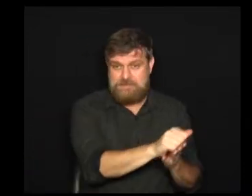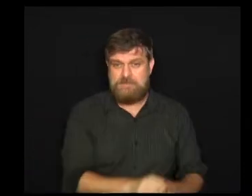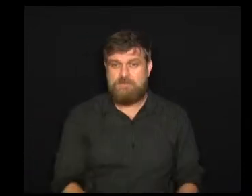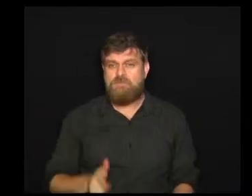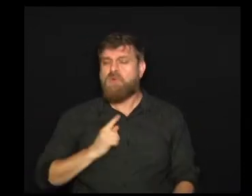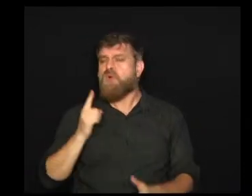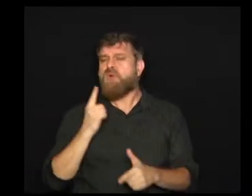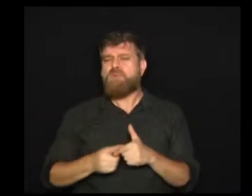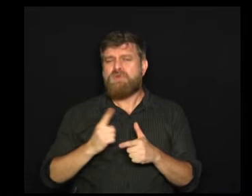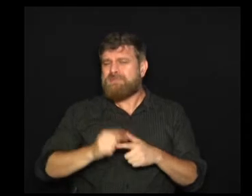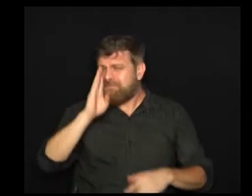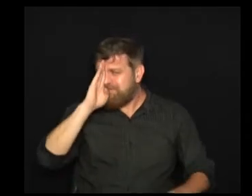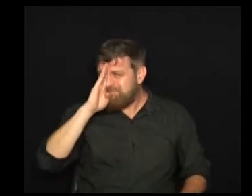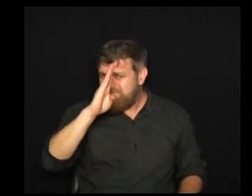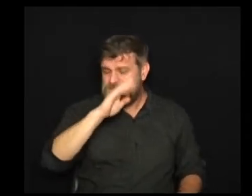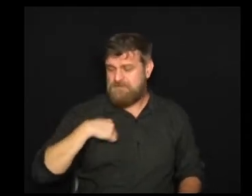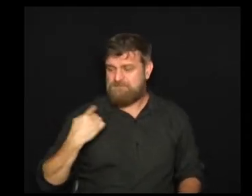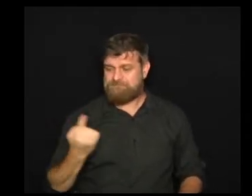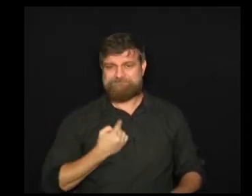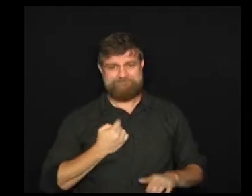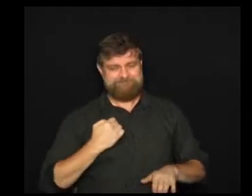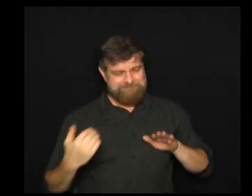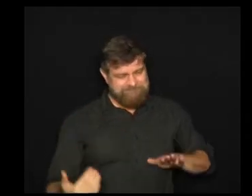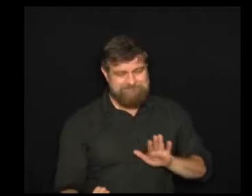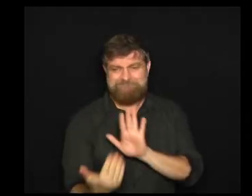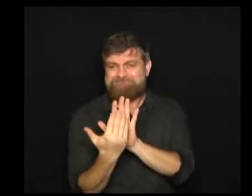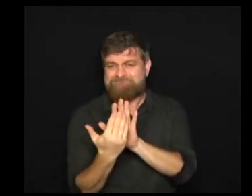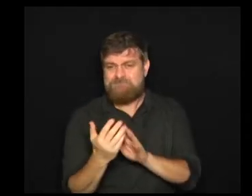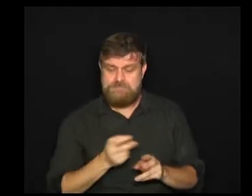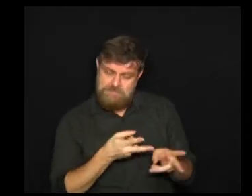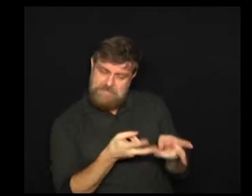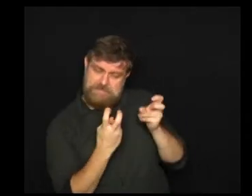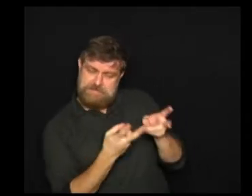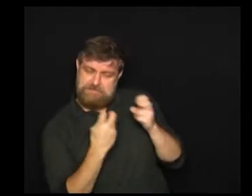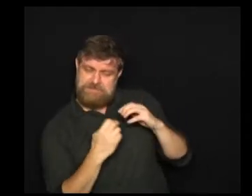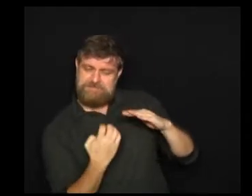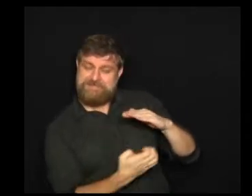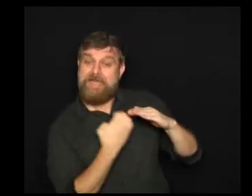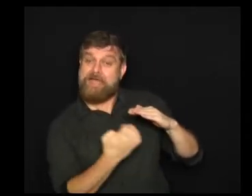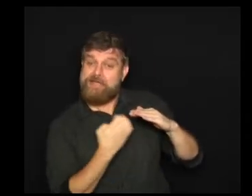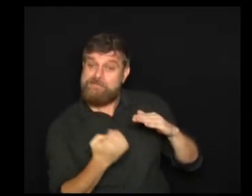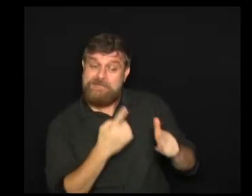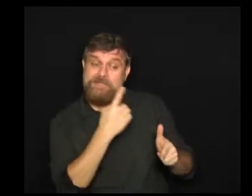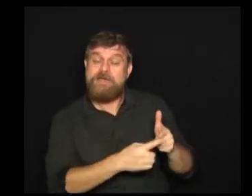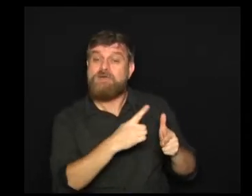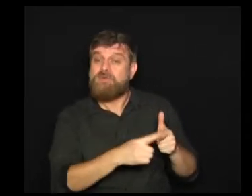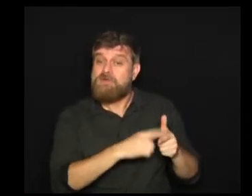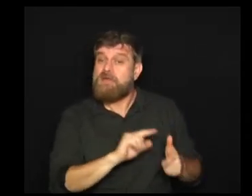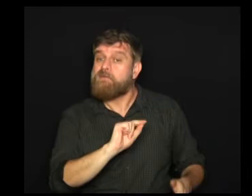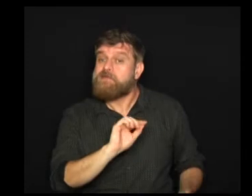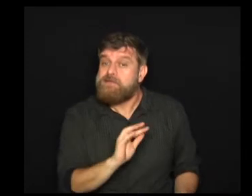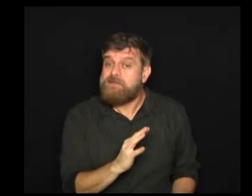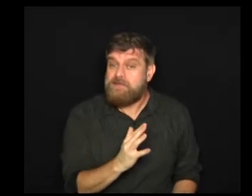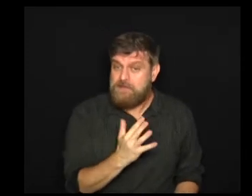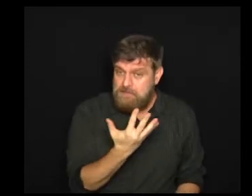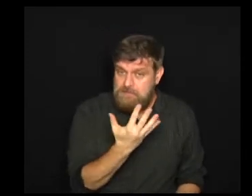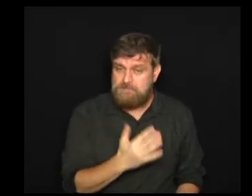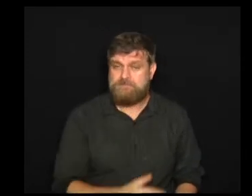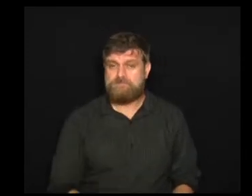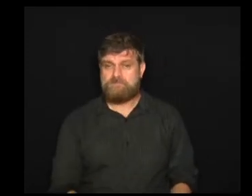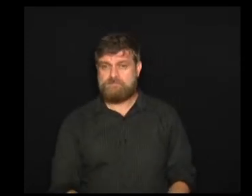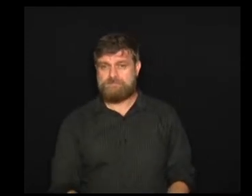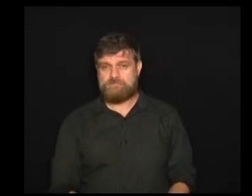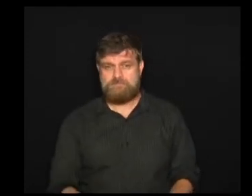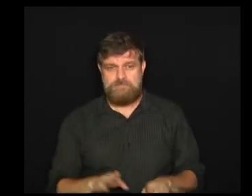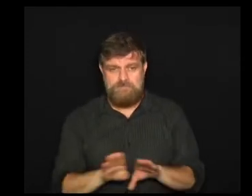grande problema que nós vemos lá, nós conseguimos enxergar dentro desse panorama, e